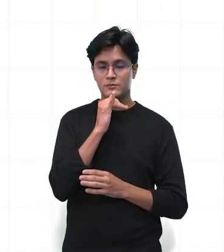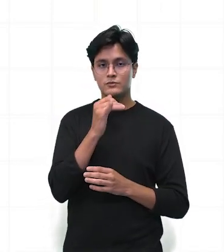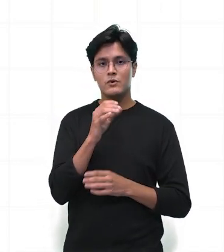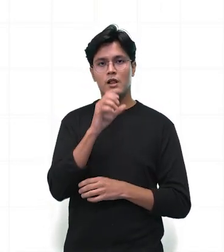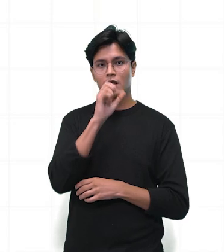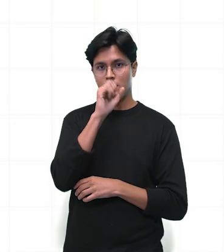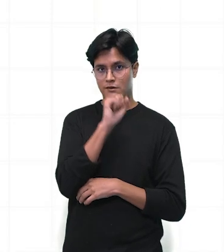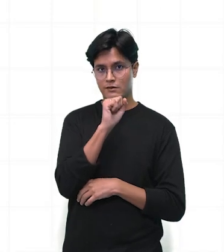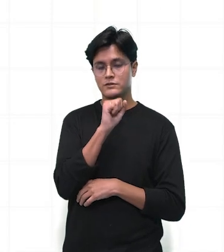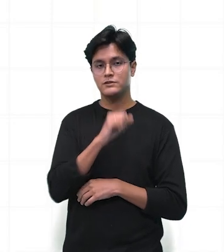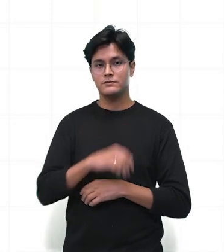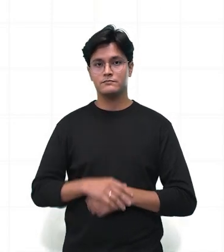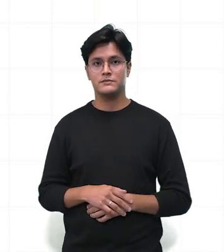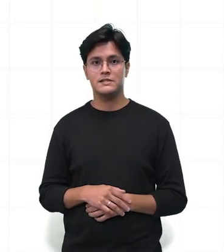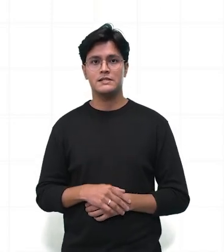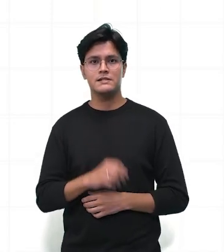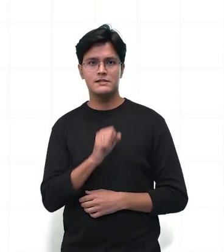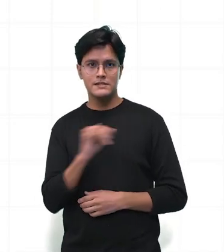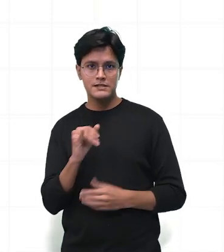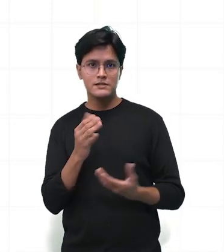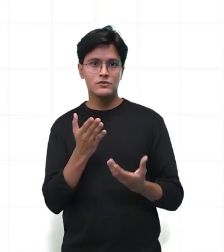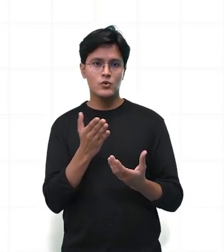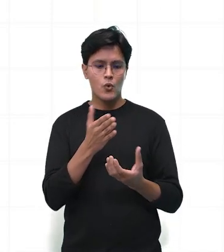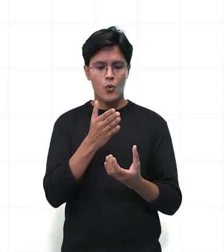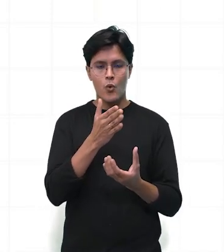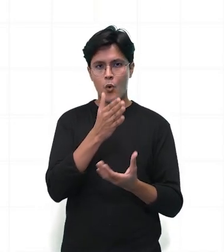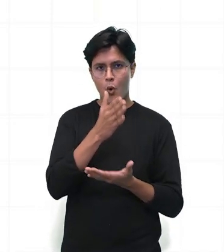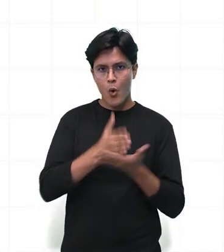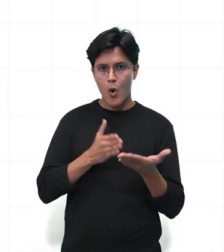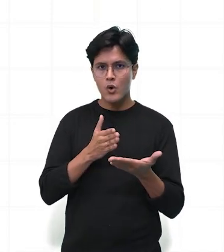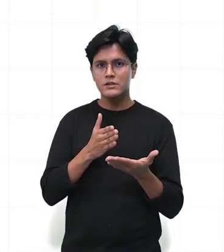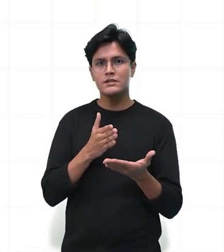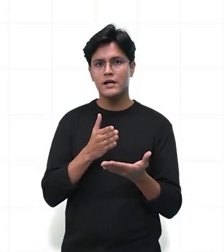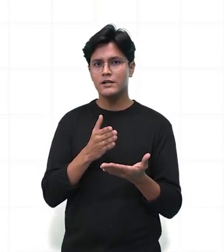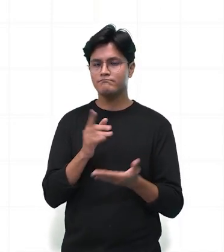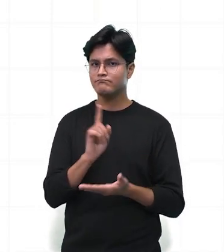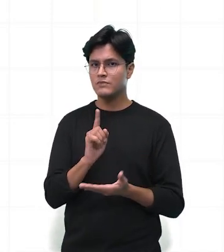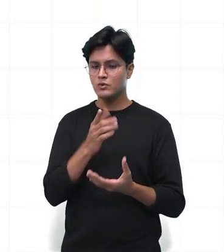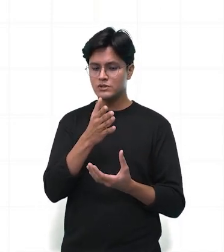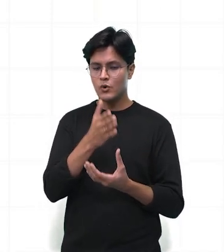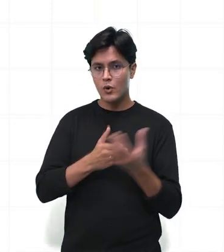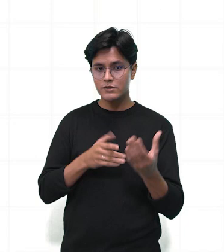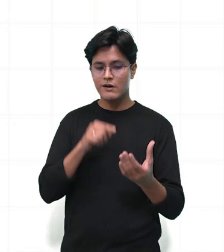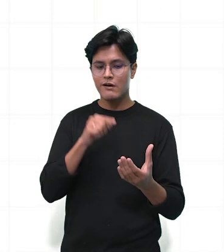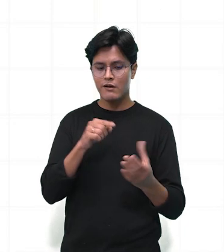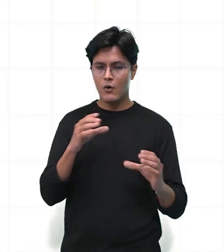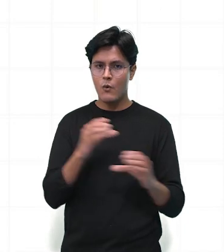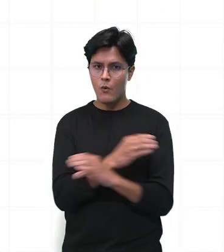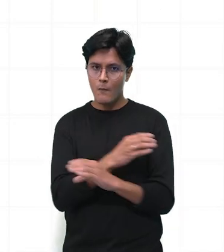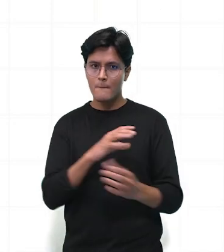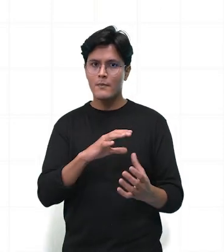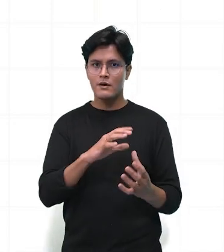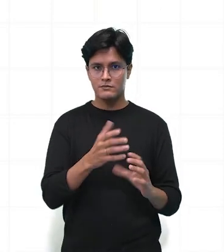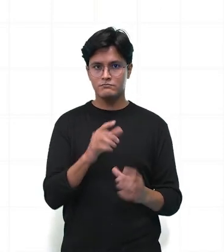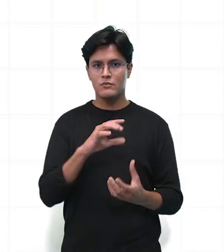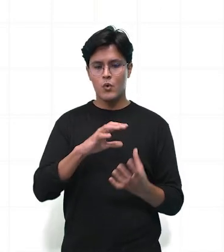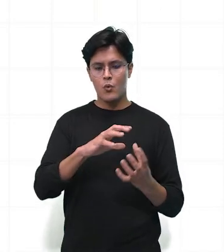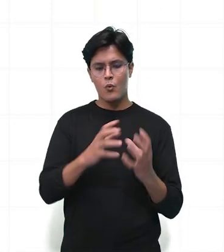você não cortar essa laranja e ela permanecer inteira, você tem